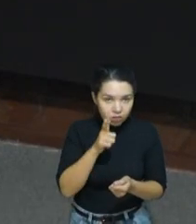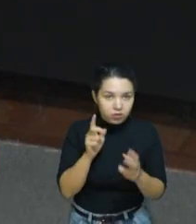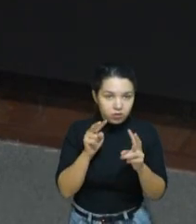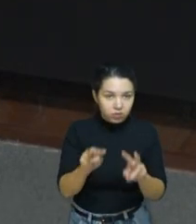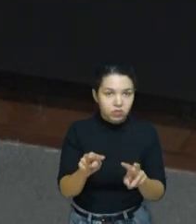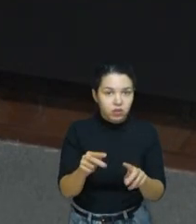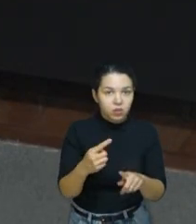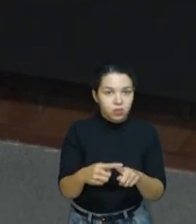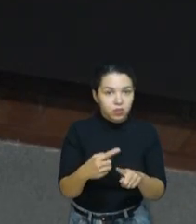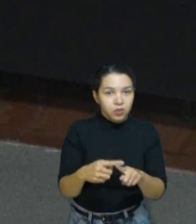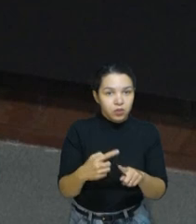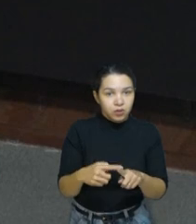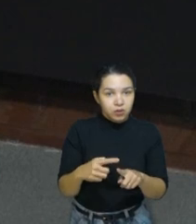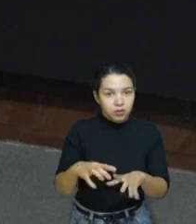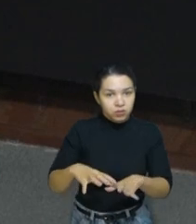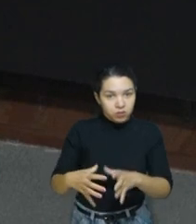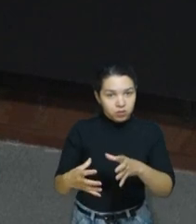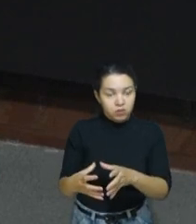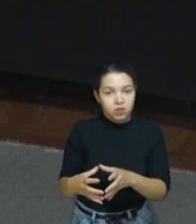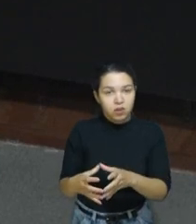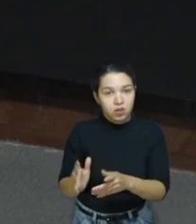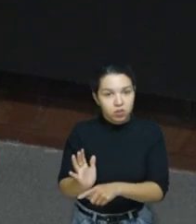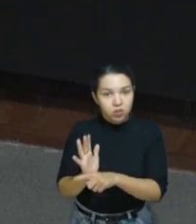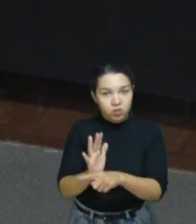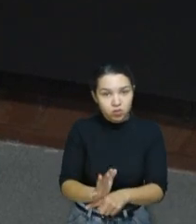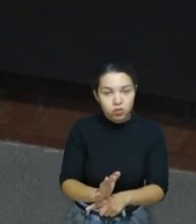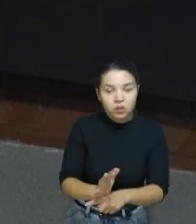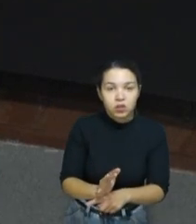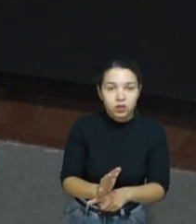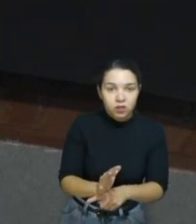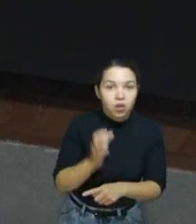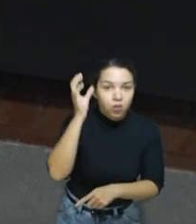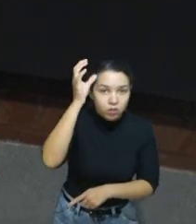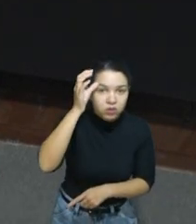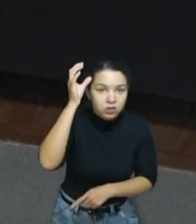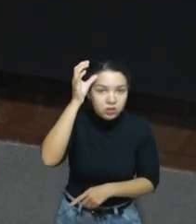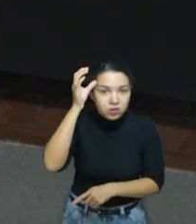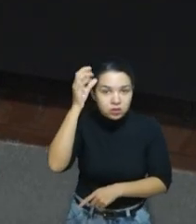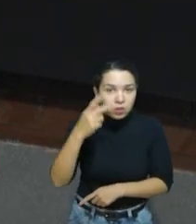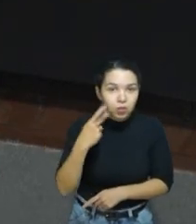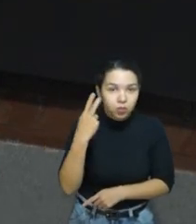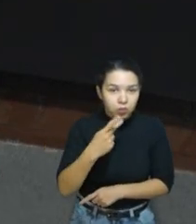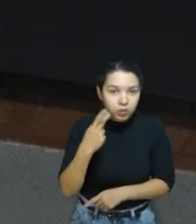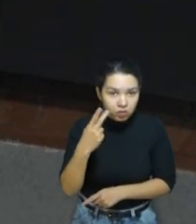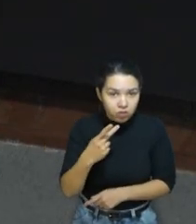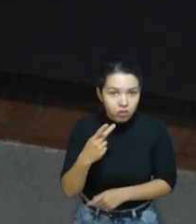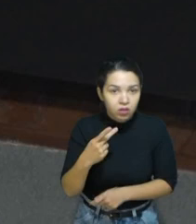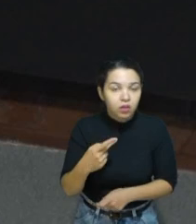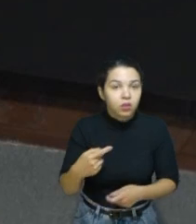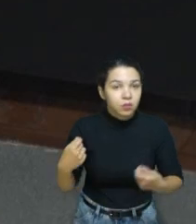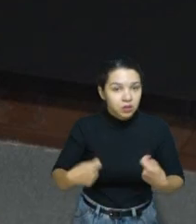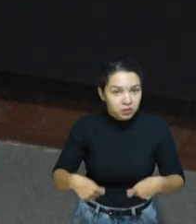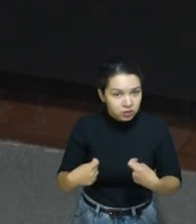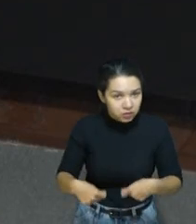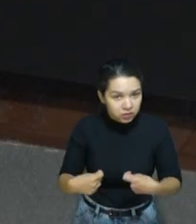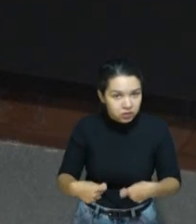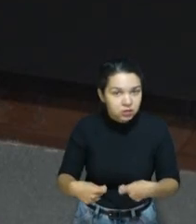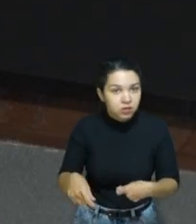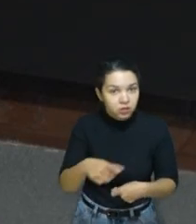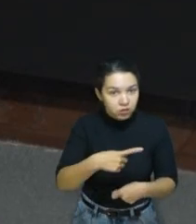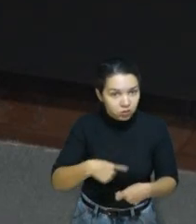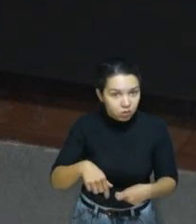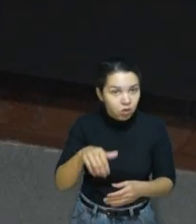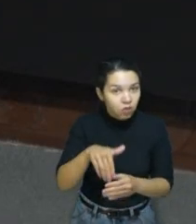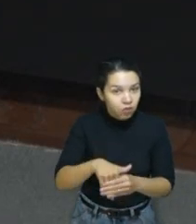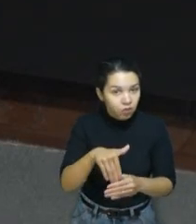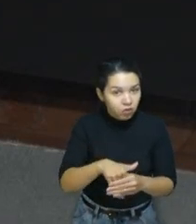Por quê? Porque esse engajamento, eu espero que traga essa conscientização política necessária, que daí a gente